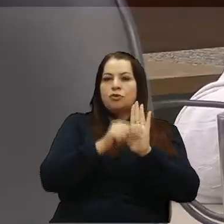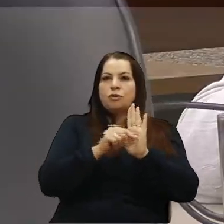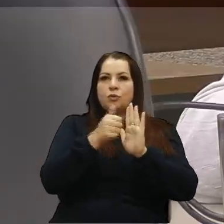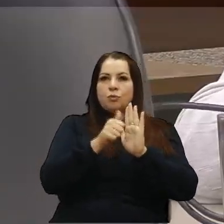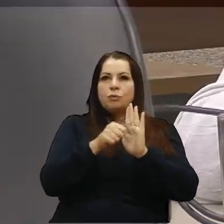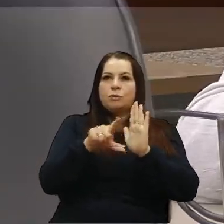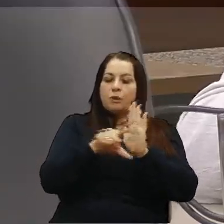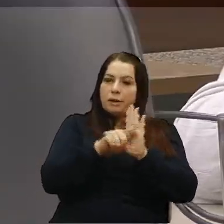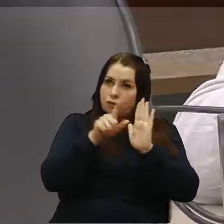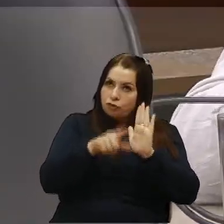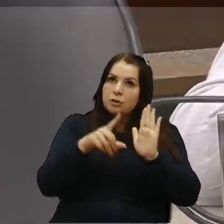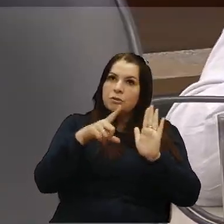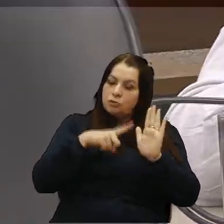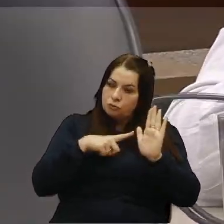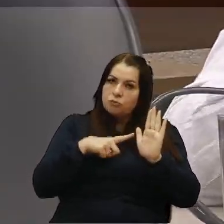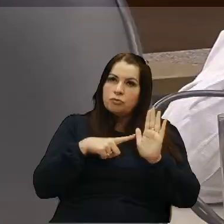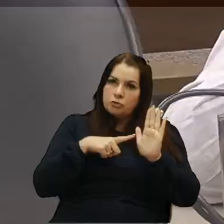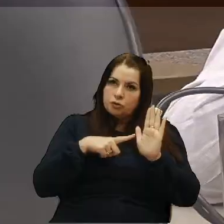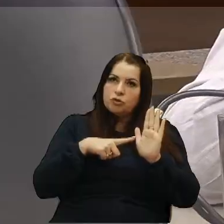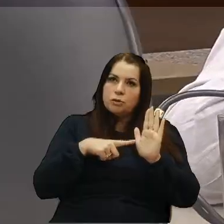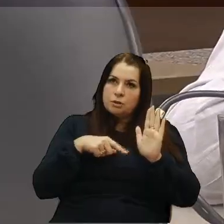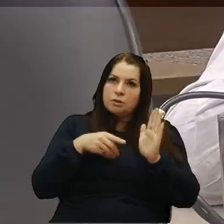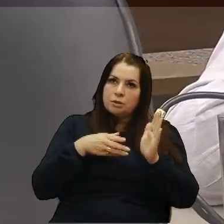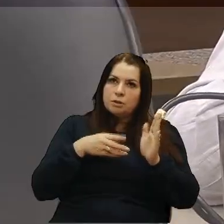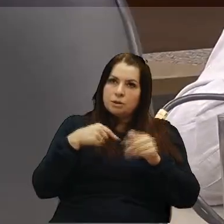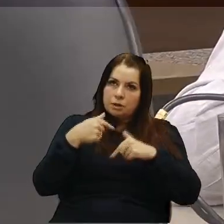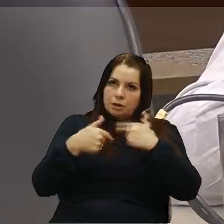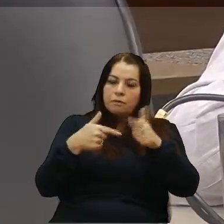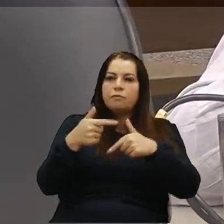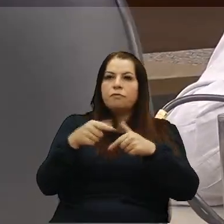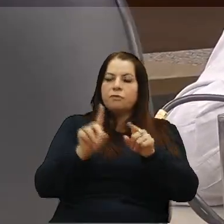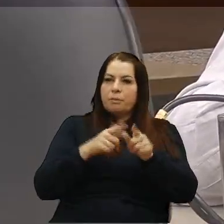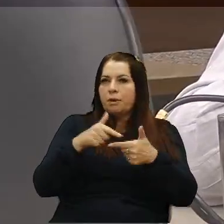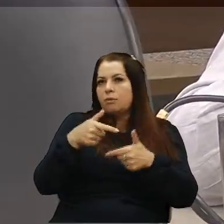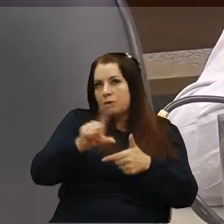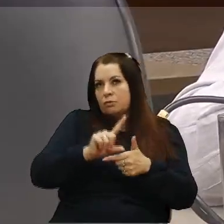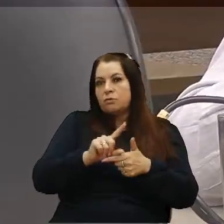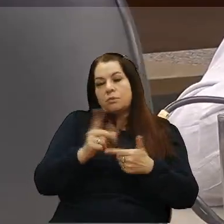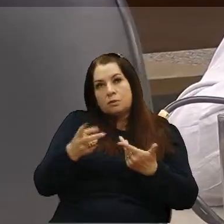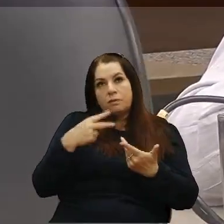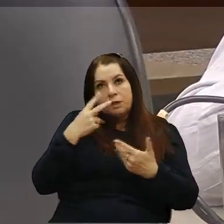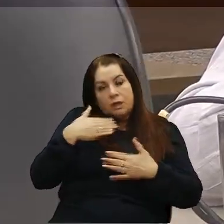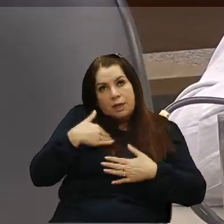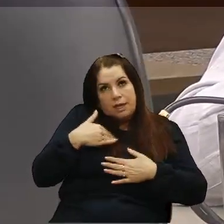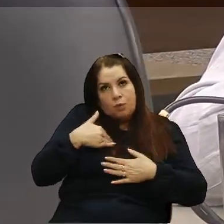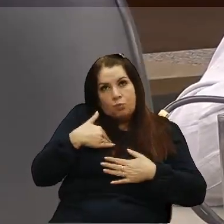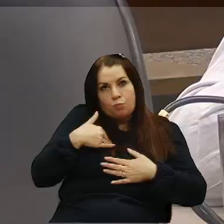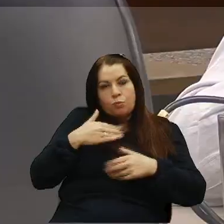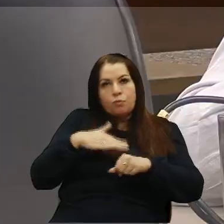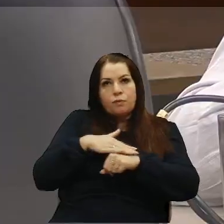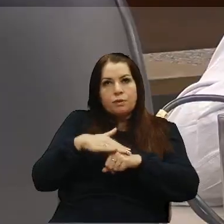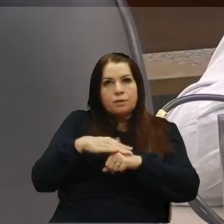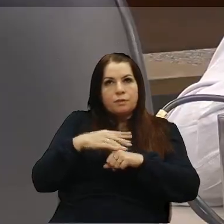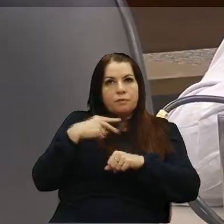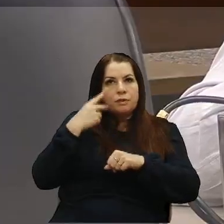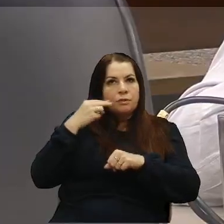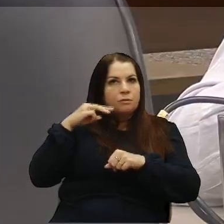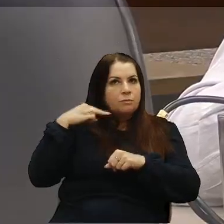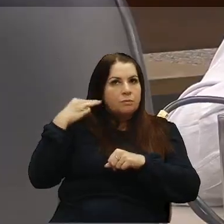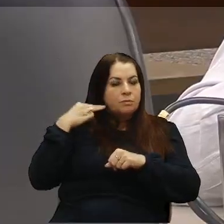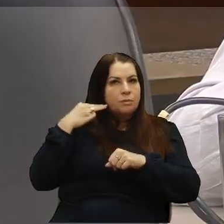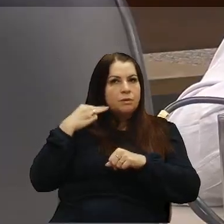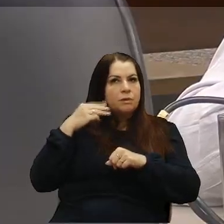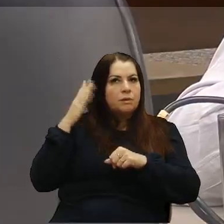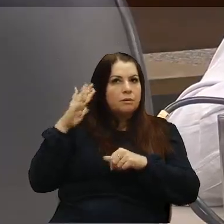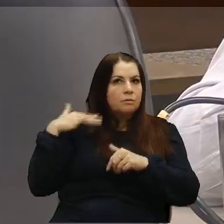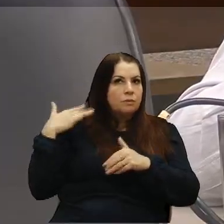que já tinha vigência anteriormente. Então é isso, vereador. Eu vou conversar com a vereadora Marisol, vou conversar com a vereadora Andressa, vou